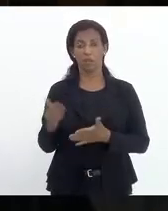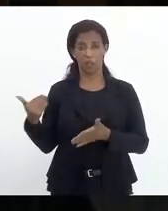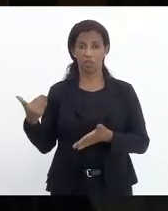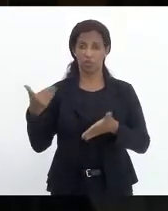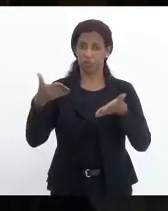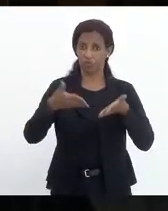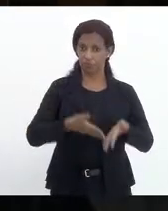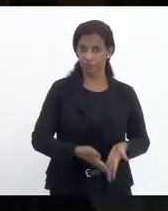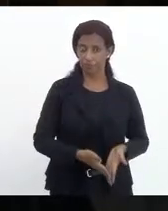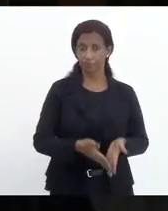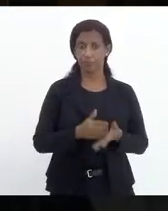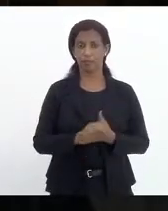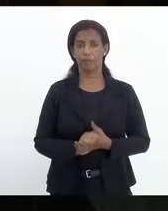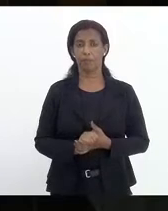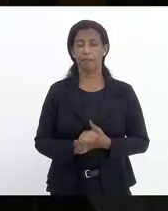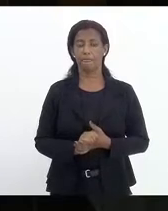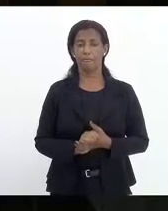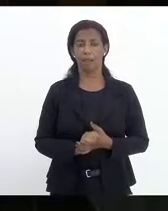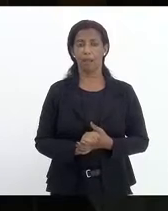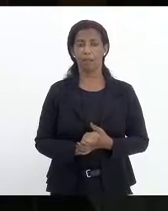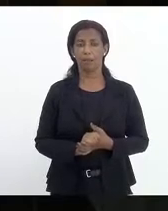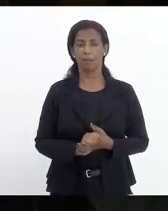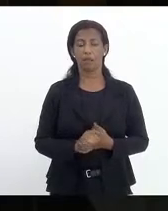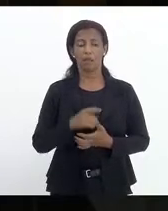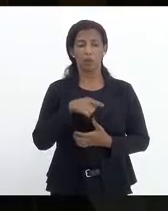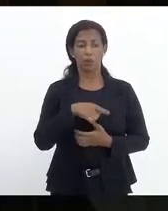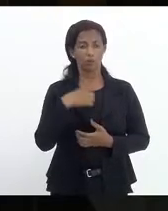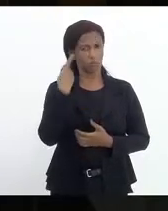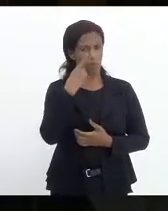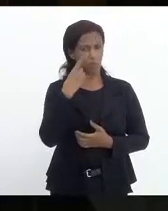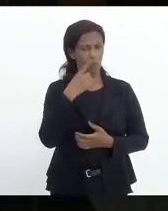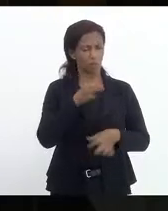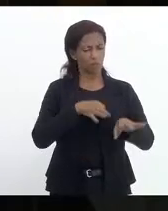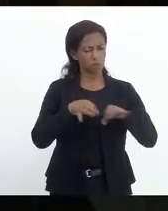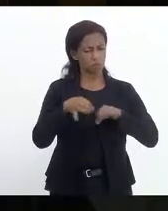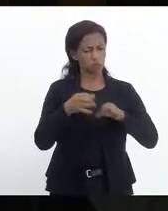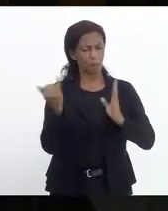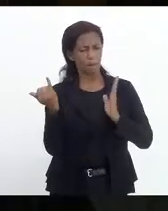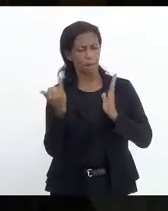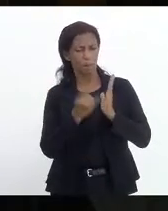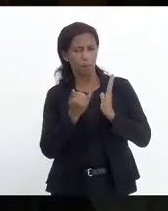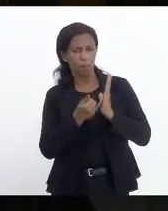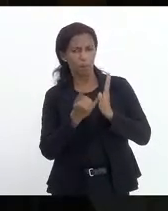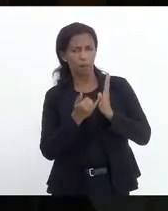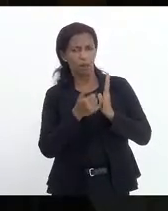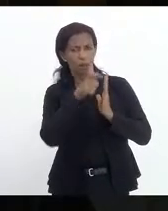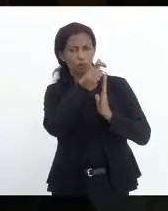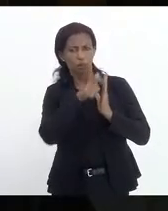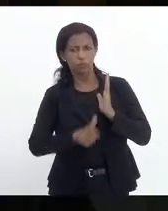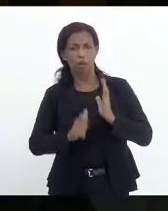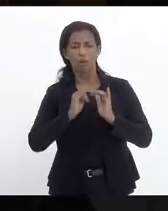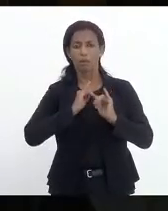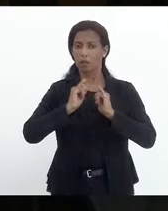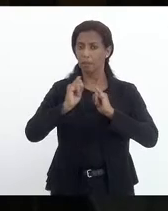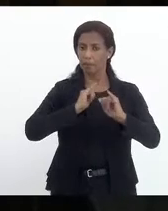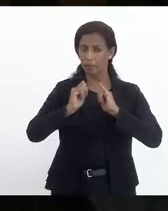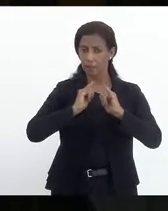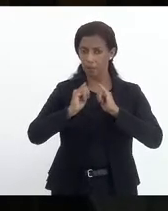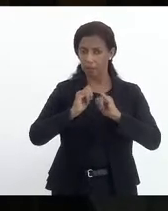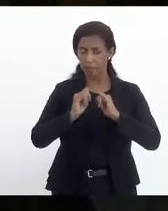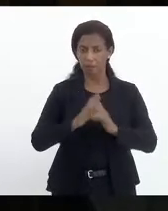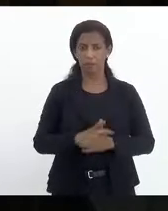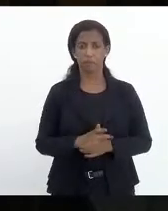chegando ele faria de imediato publicar essas mensagens